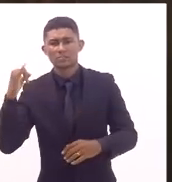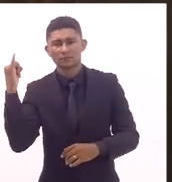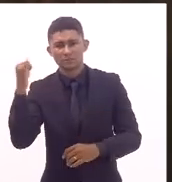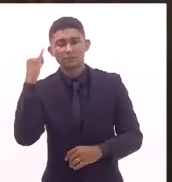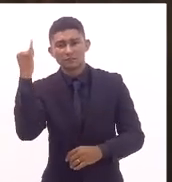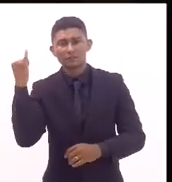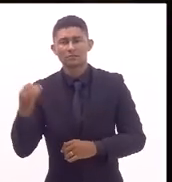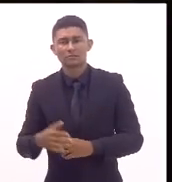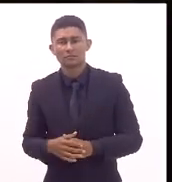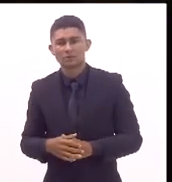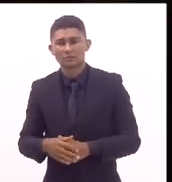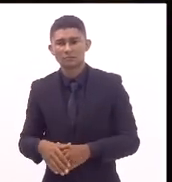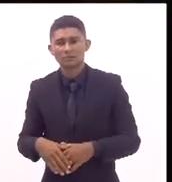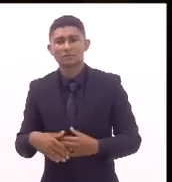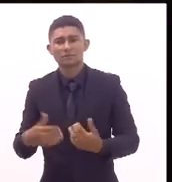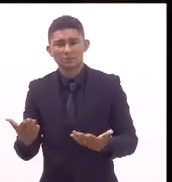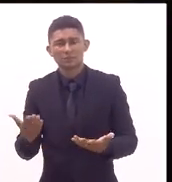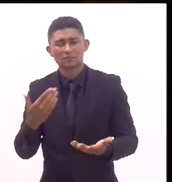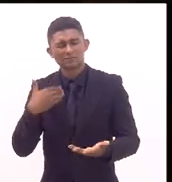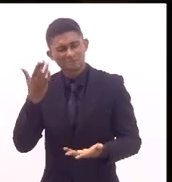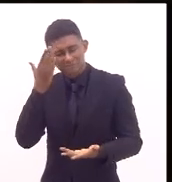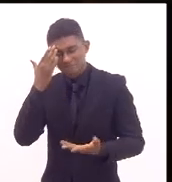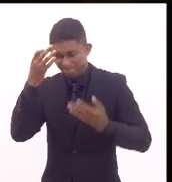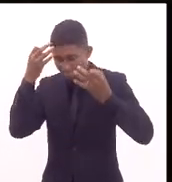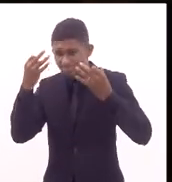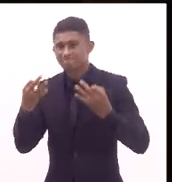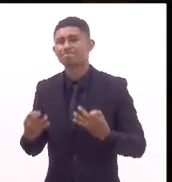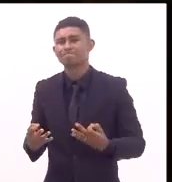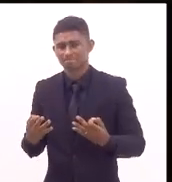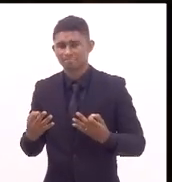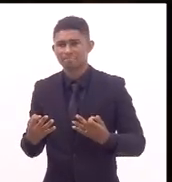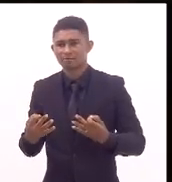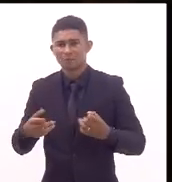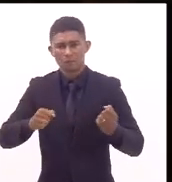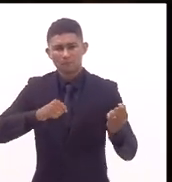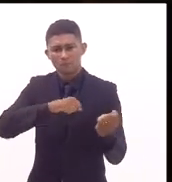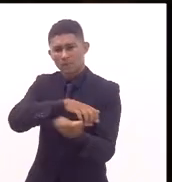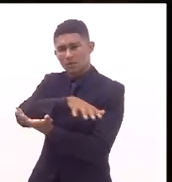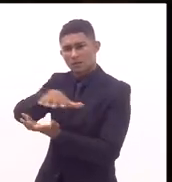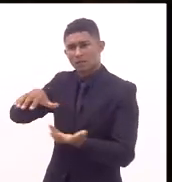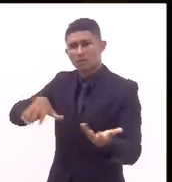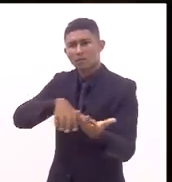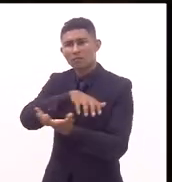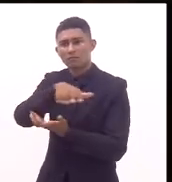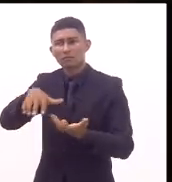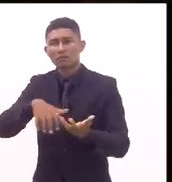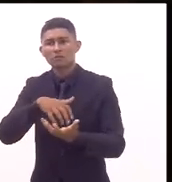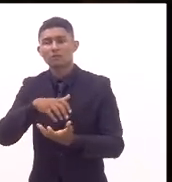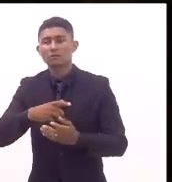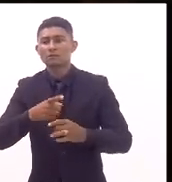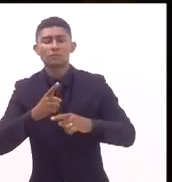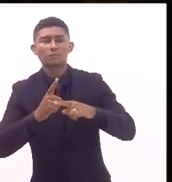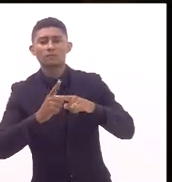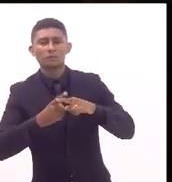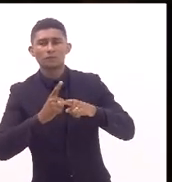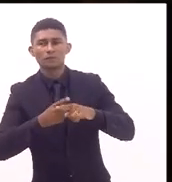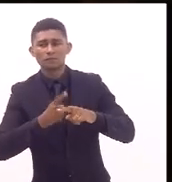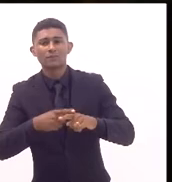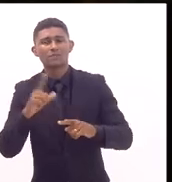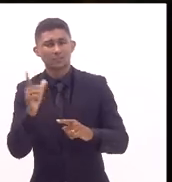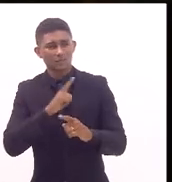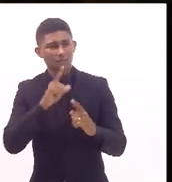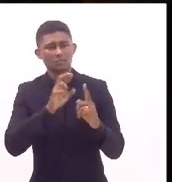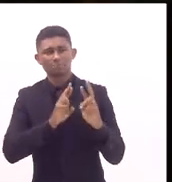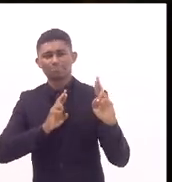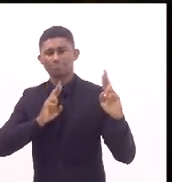que me diz Com certeza que a maior revolução social por conta de ter essas